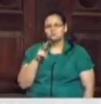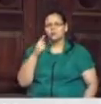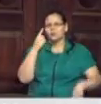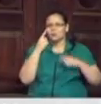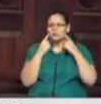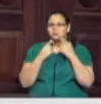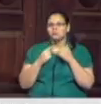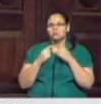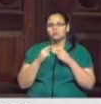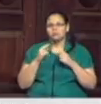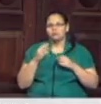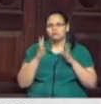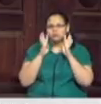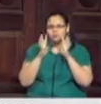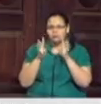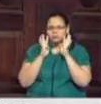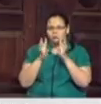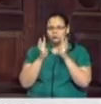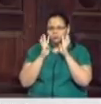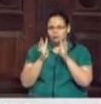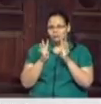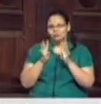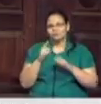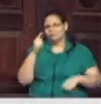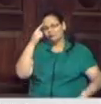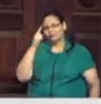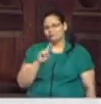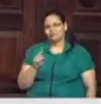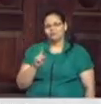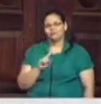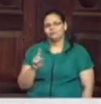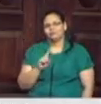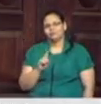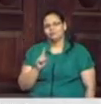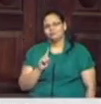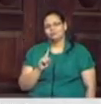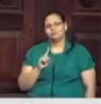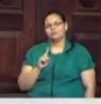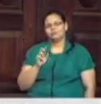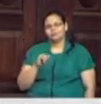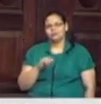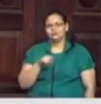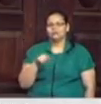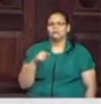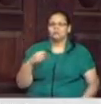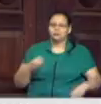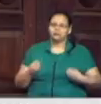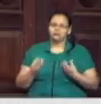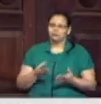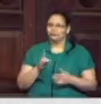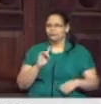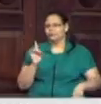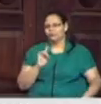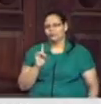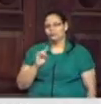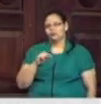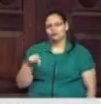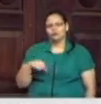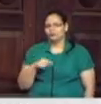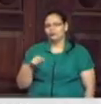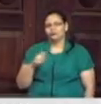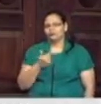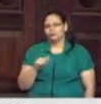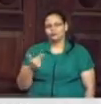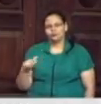um músculo, deputado Osório. Eu dizia, a gente não sabe se eles vai conceder ou não. E nós não